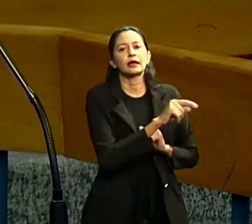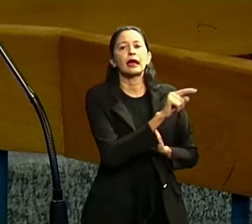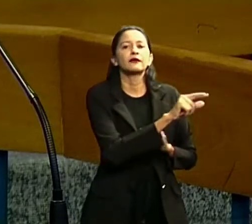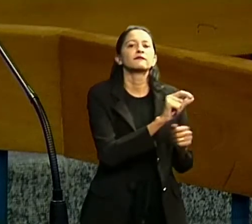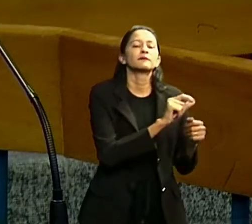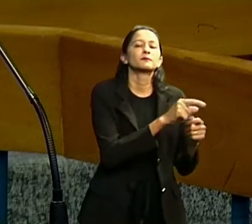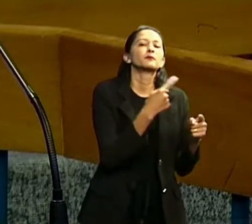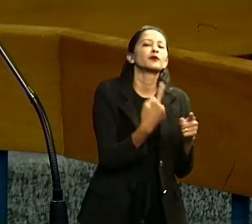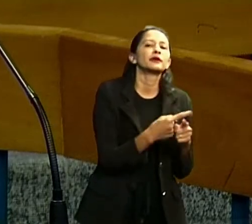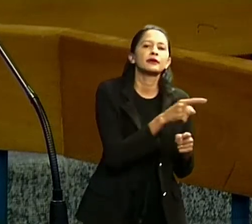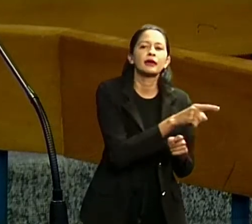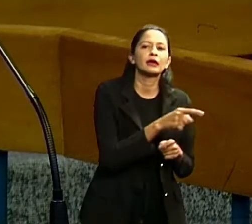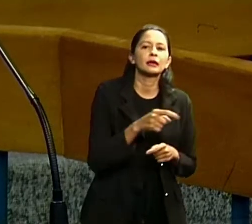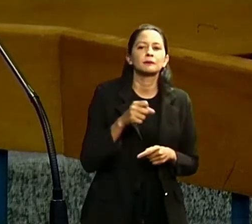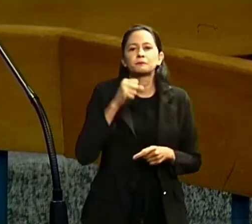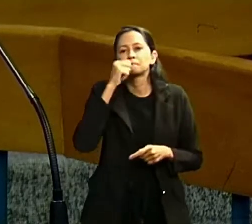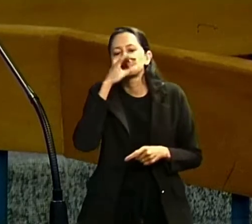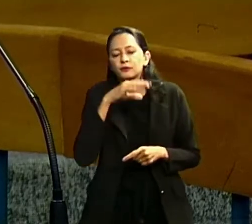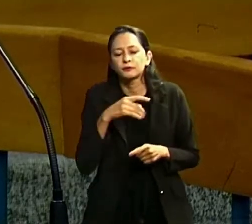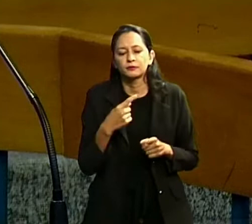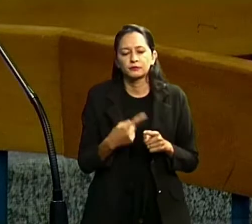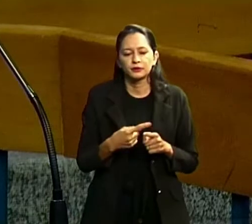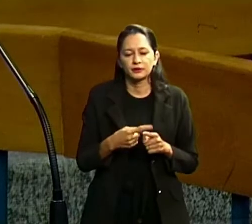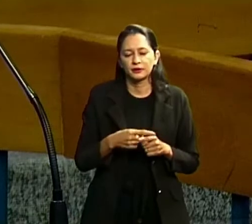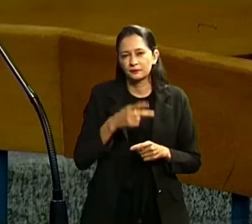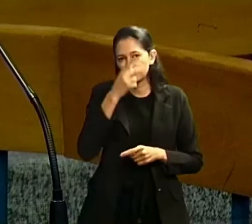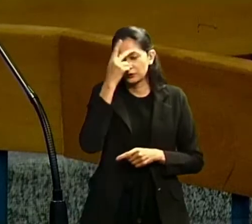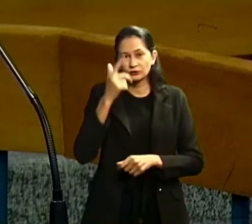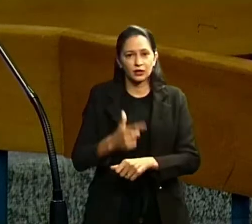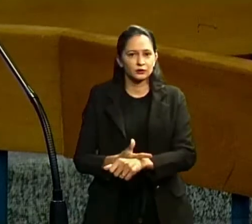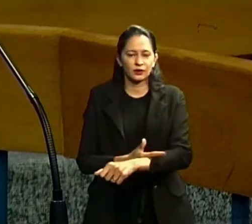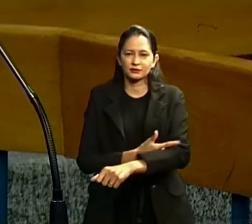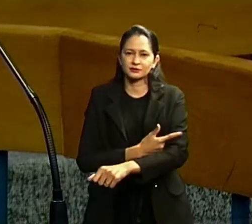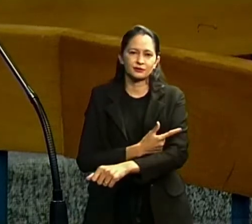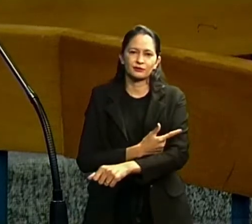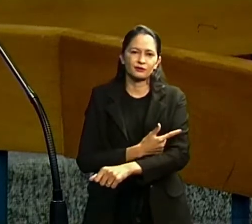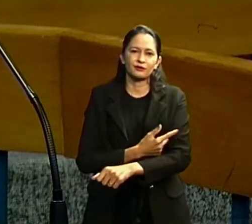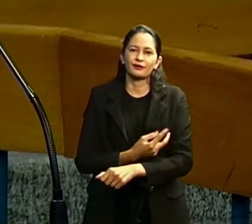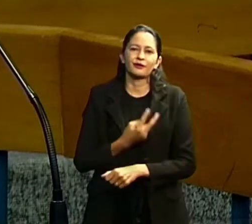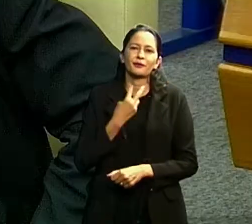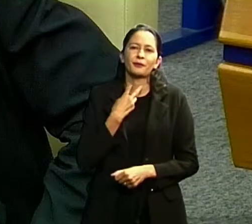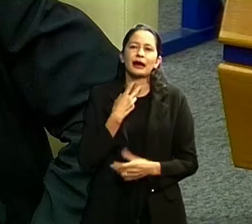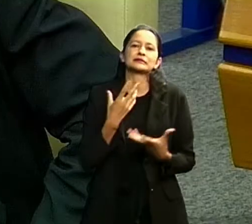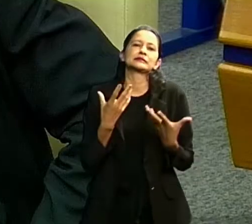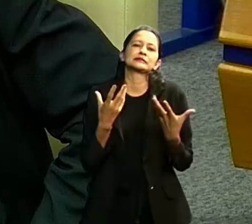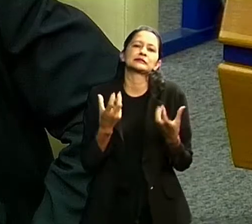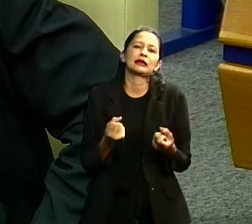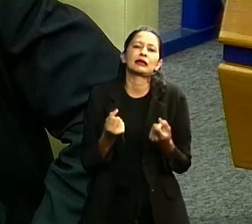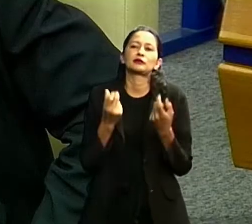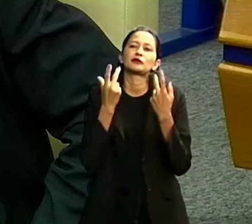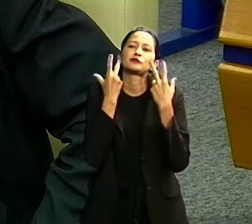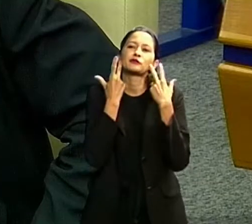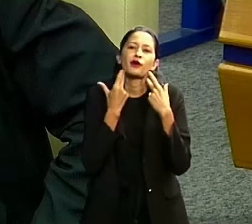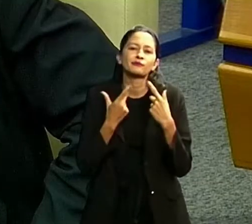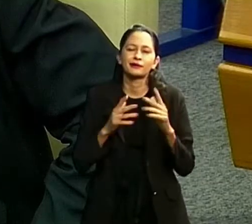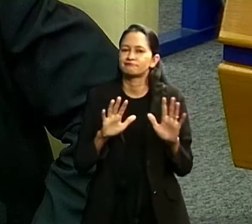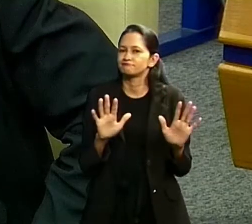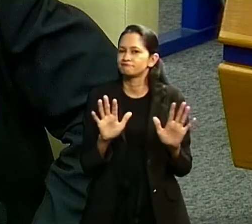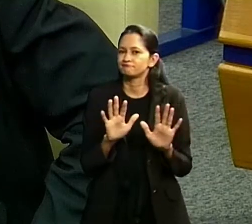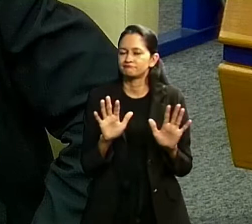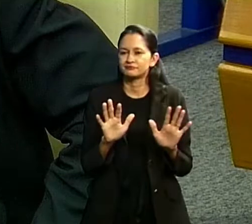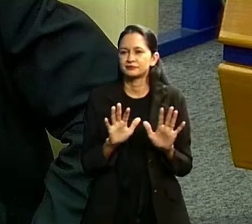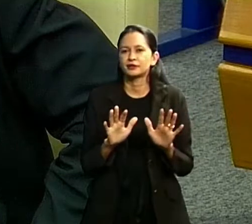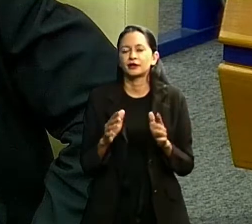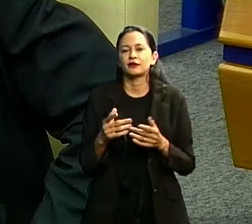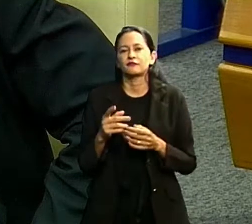é covarde, estúpida, a gente não deve normalizar. Nenhum tipo de ação